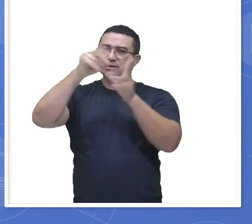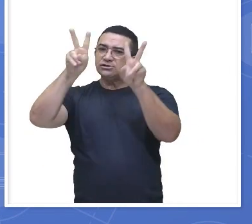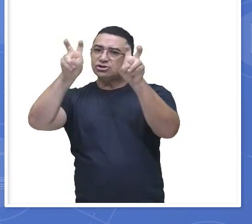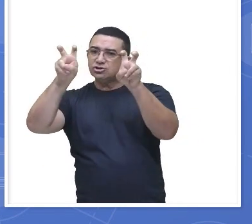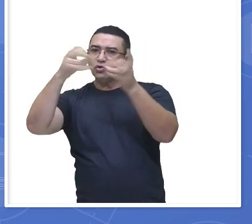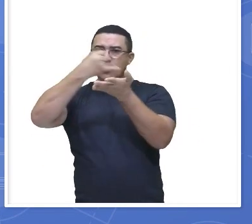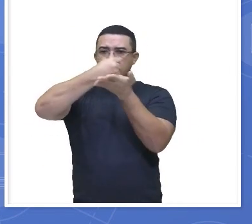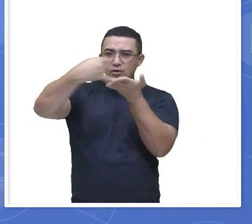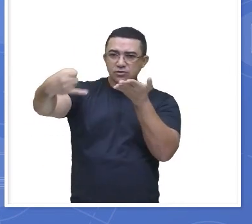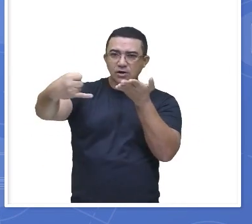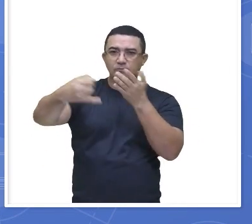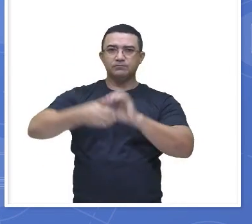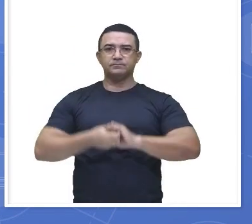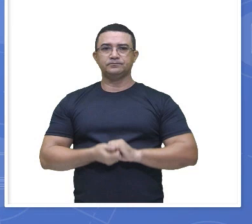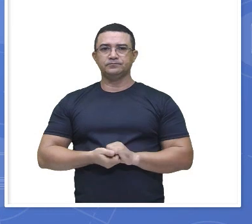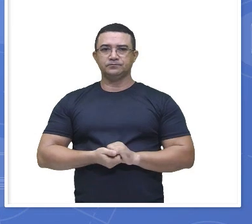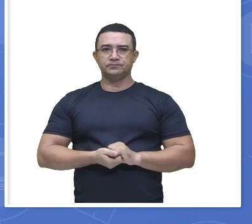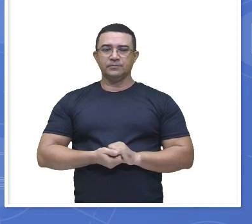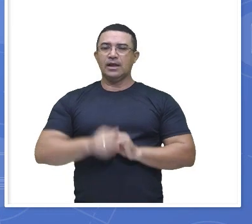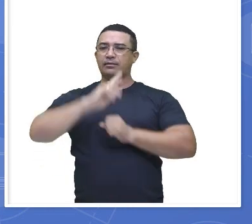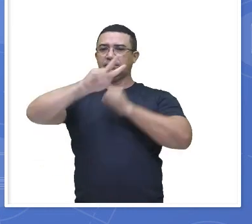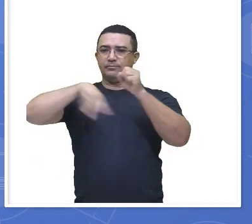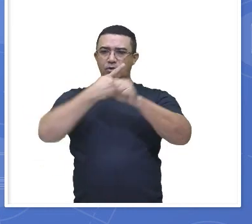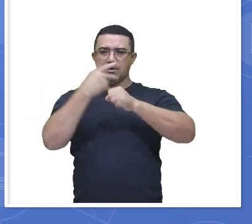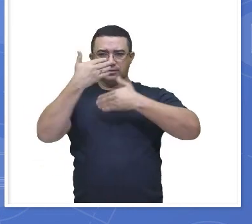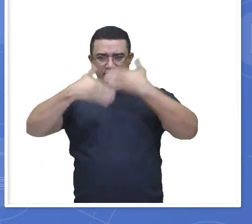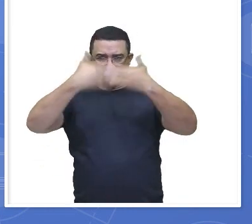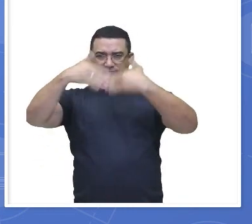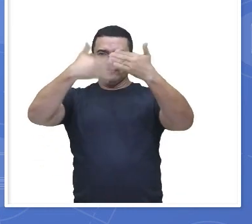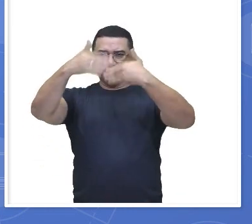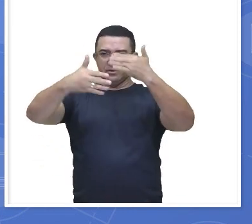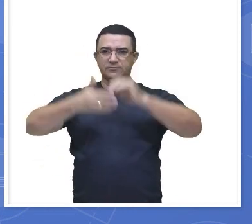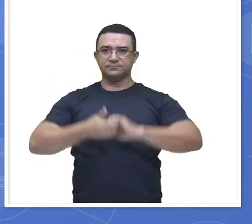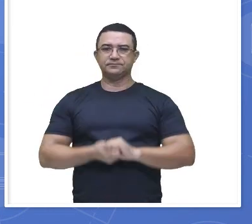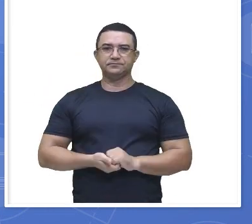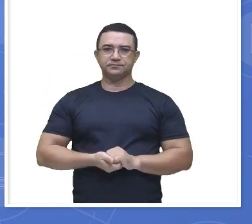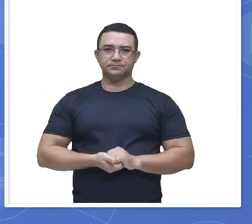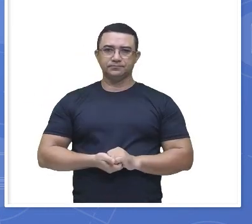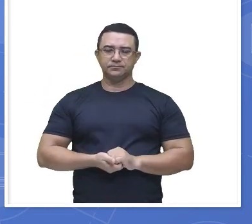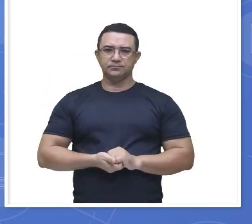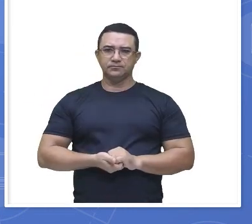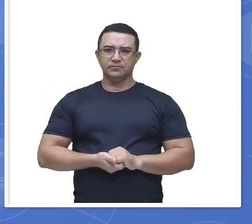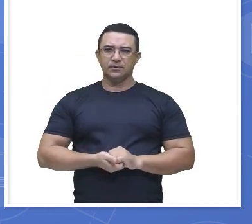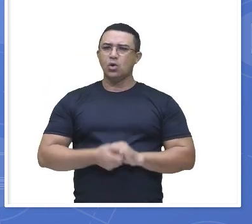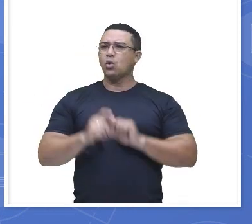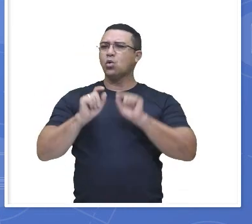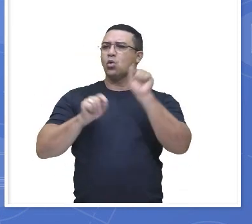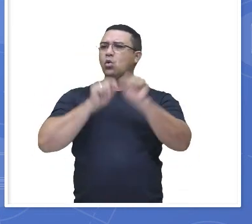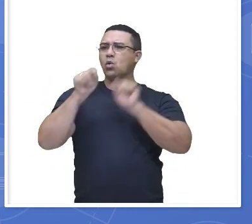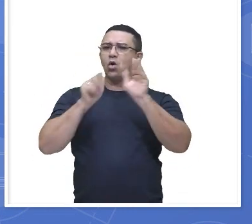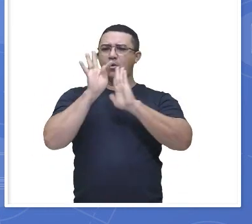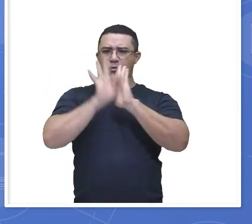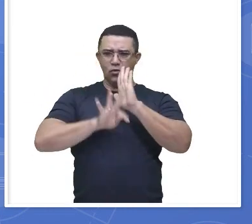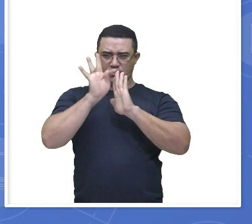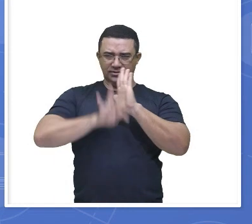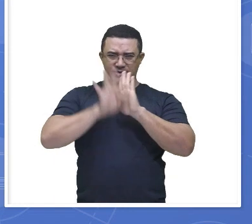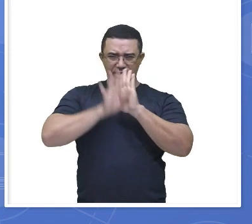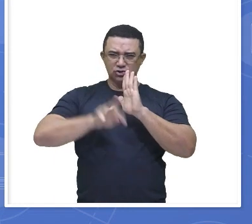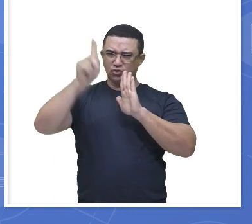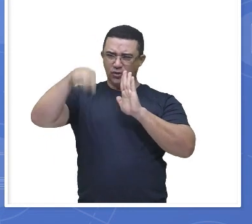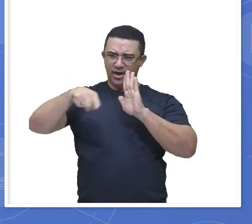próximo ponto? O próximo ponto é desenvolvimento, né? Como é que um texto que é do